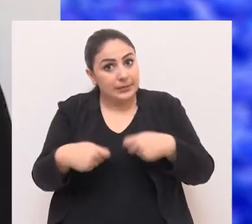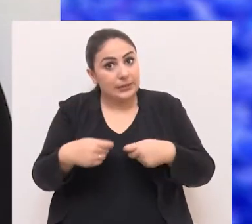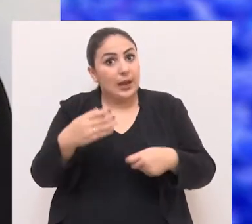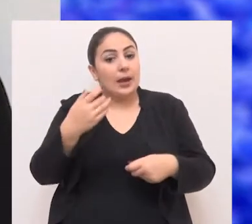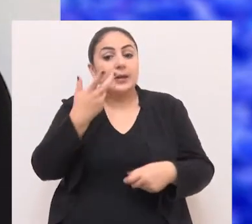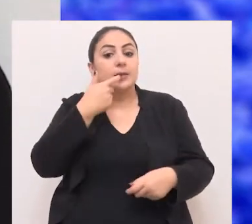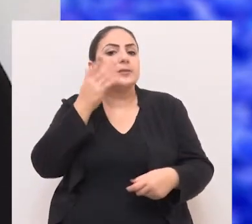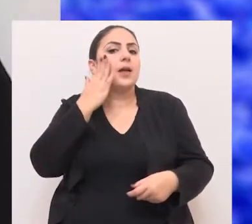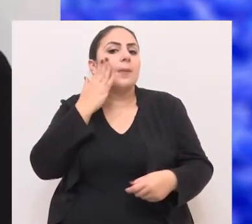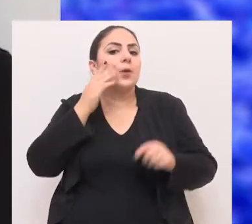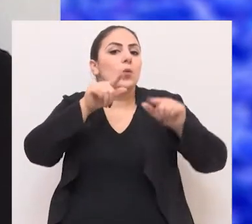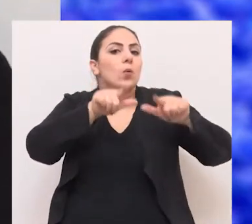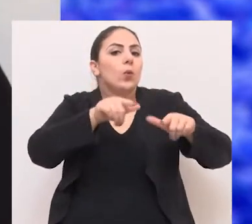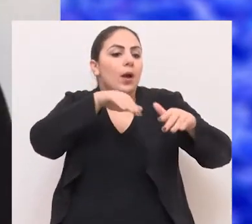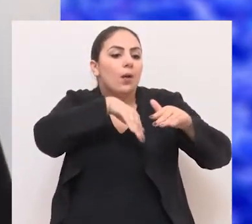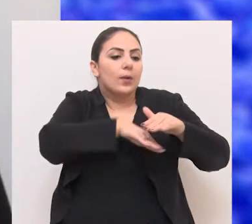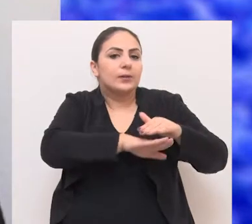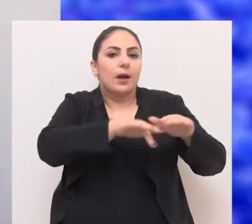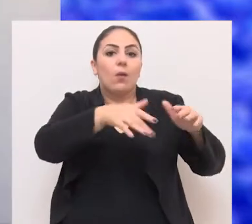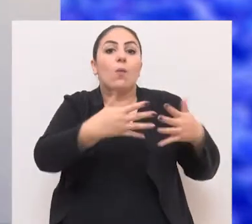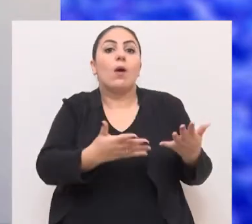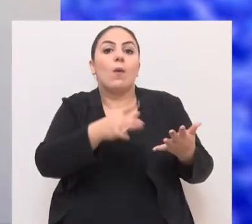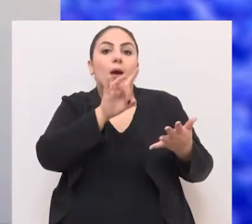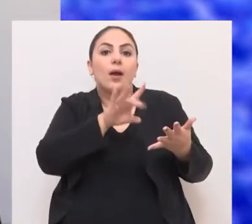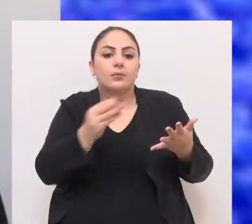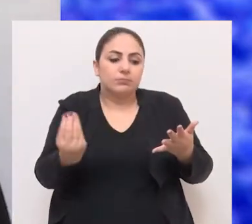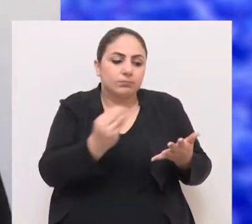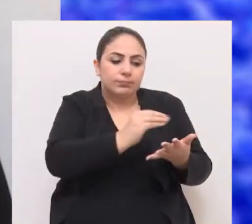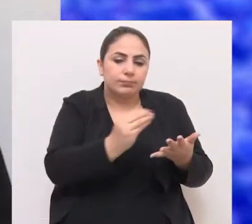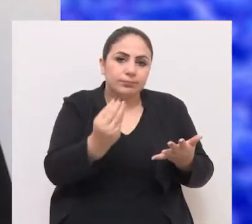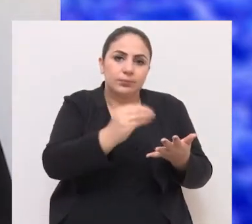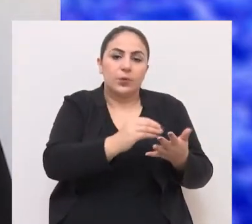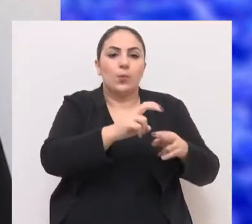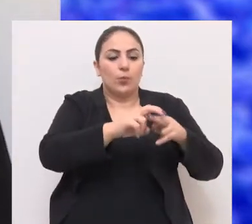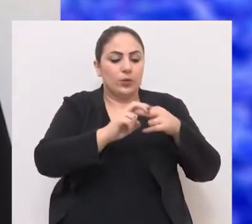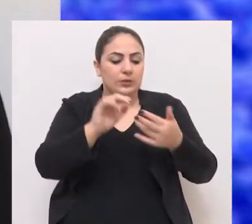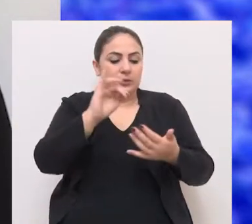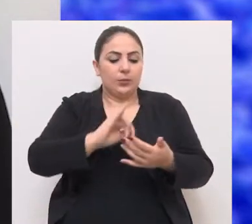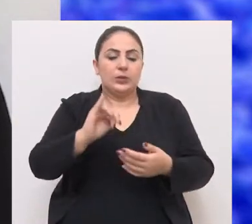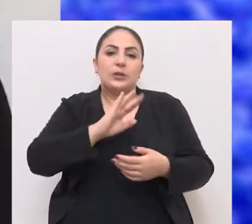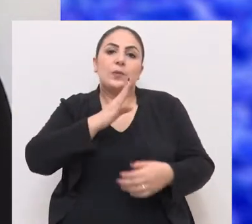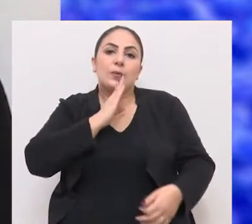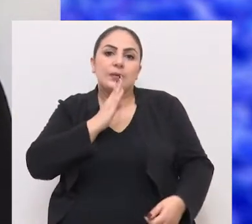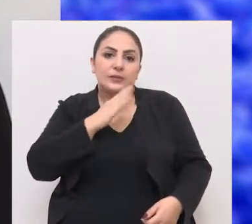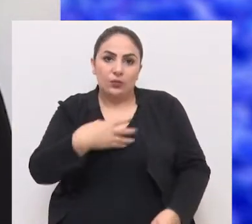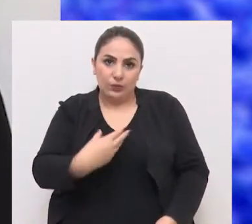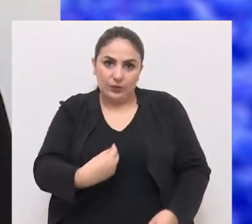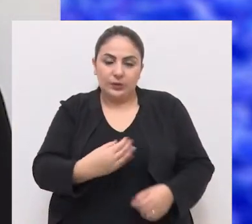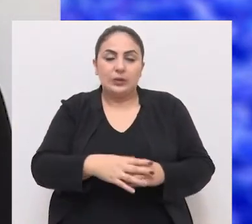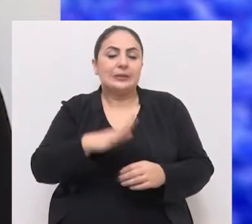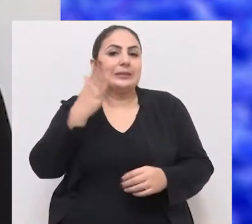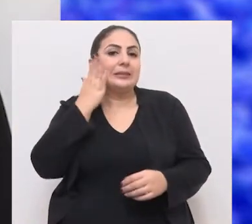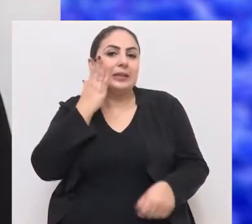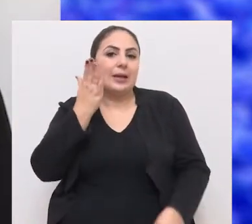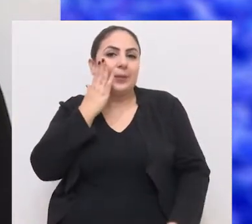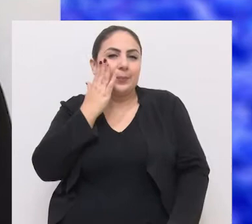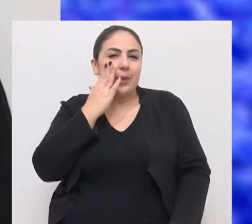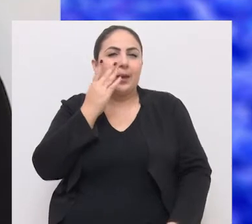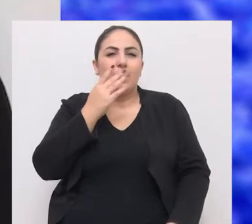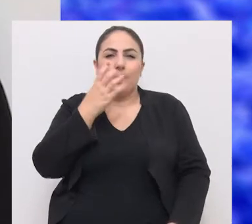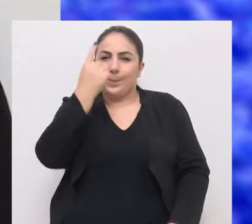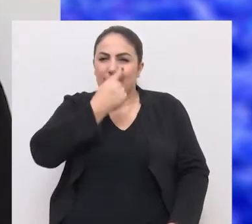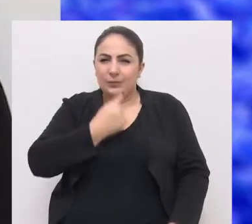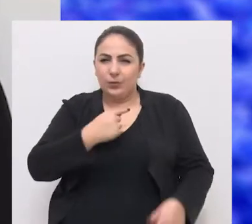preciso que a criança saiba onde que ele deve guardar cada brinquedo. Por isso é importante conhecer seu filho, né? Saber